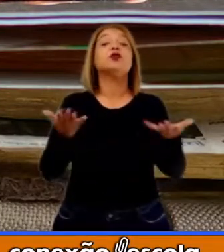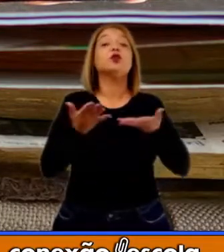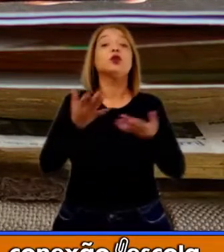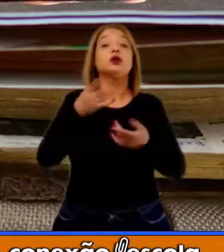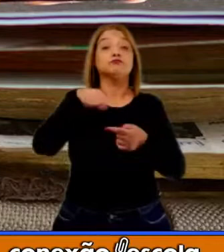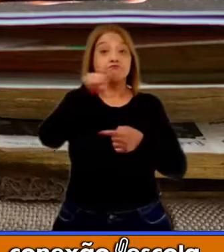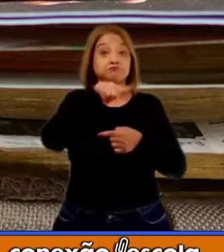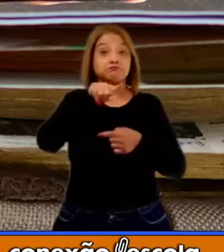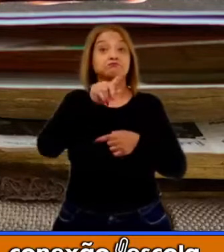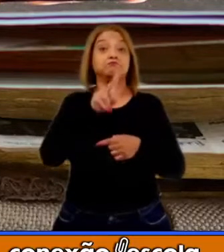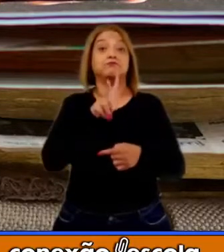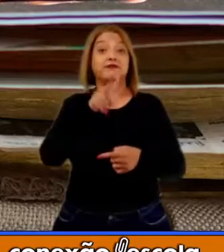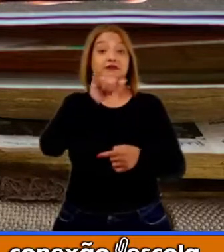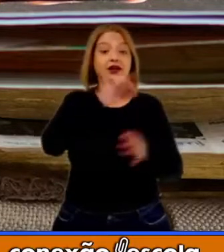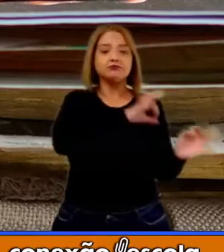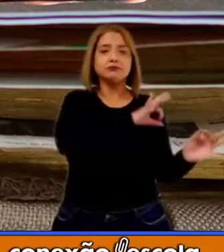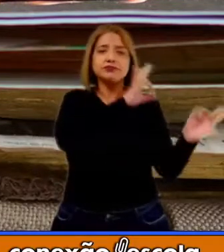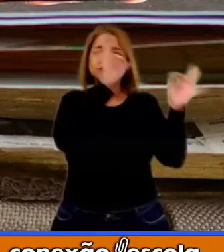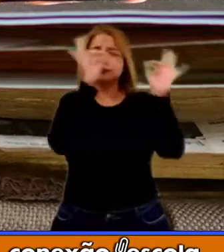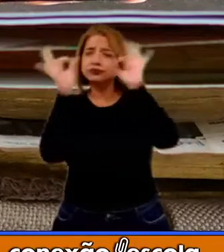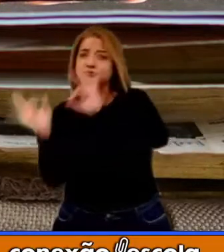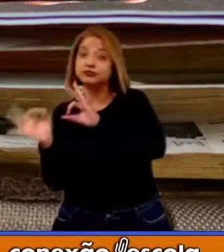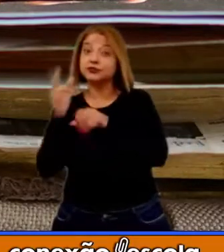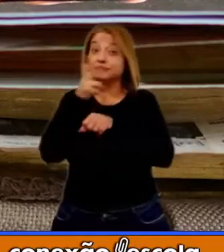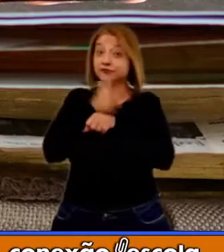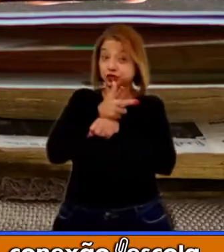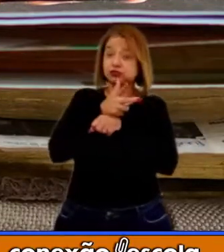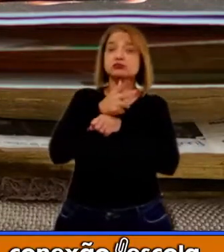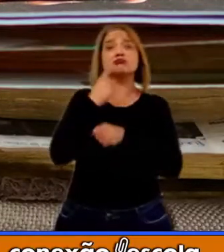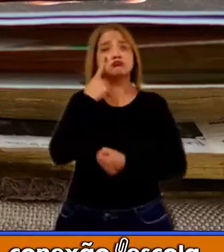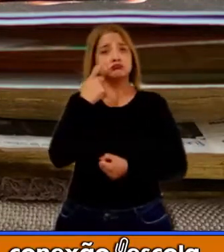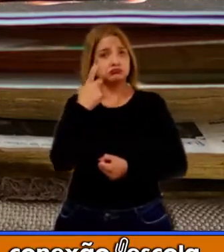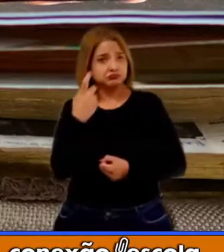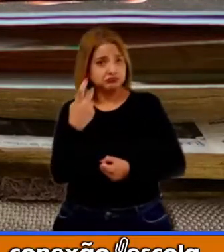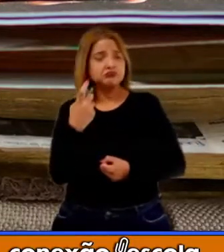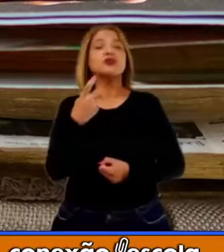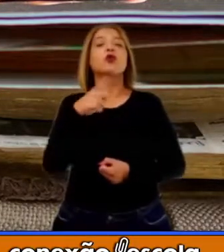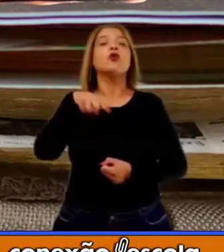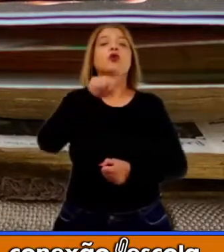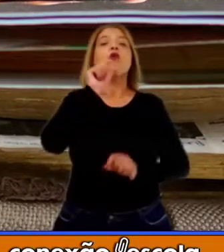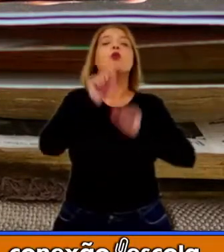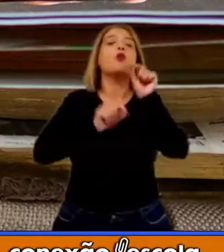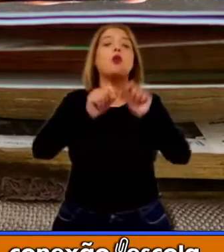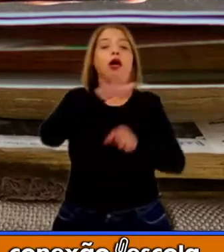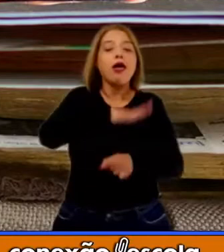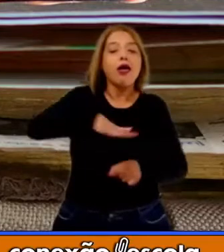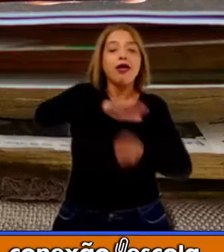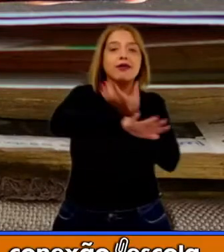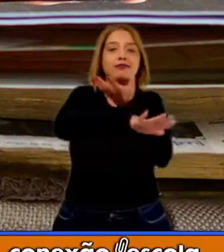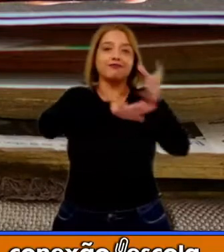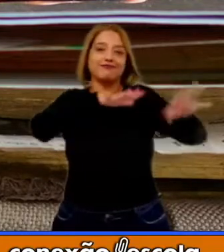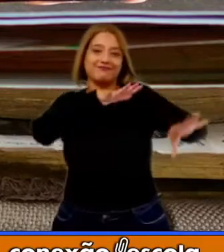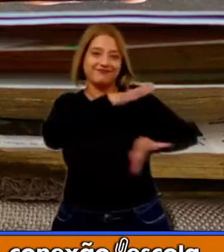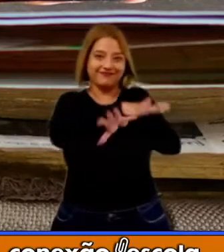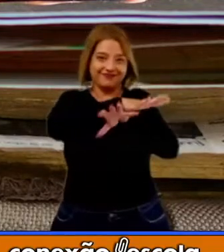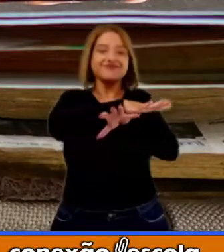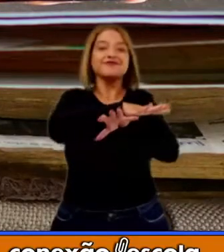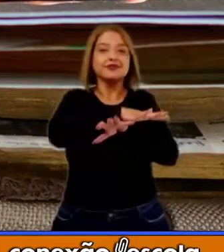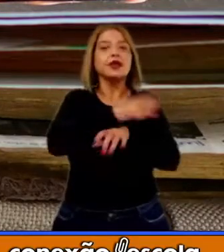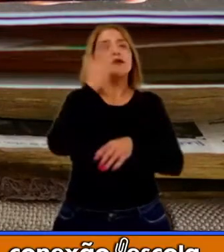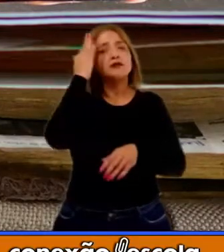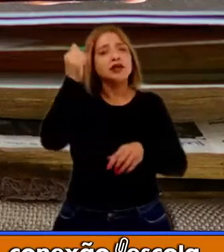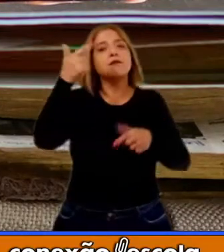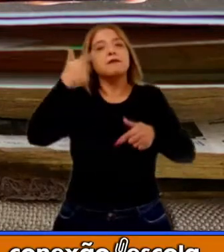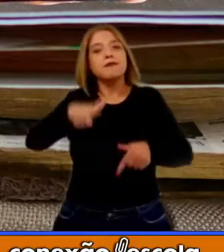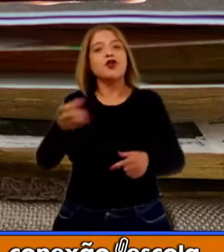Vamos agora assistir um vídeo interessante que fala sobre o meio ambiente. Saiba mais